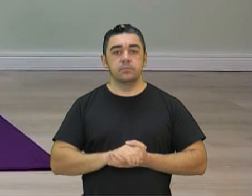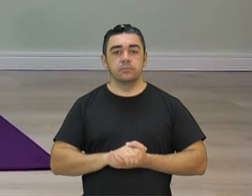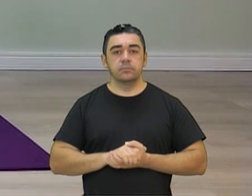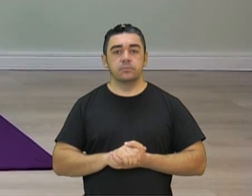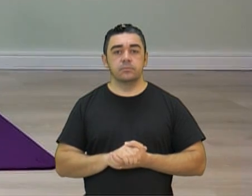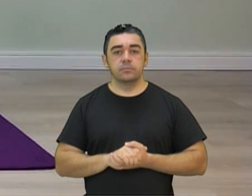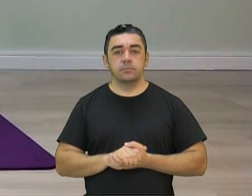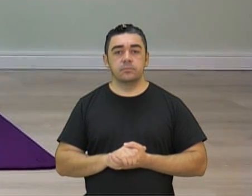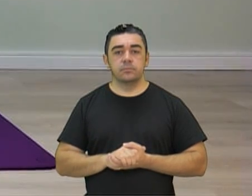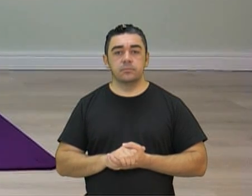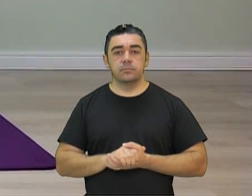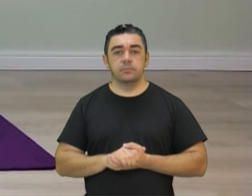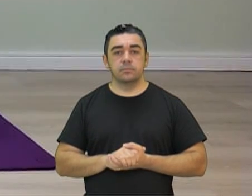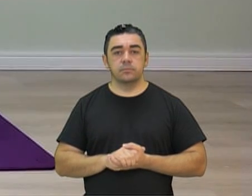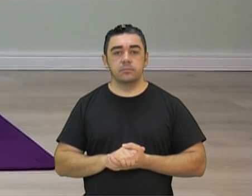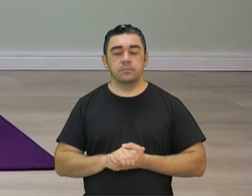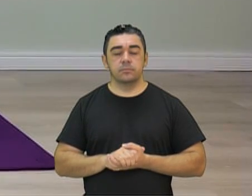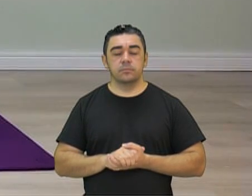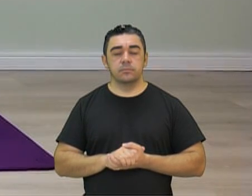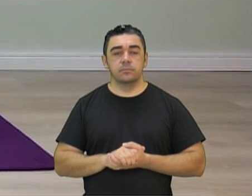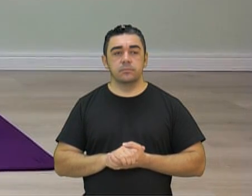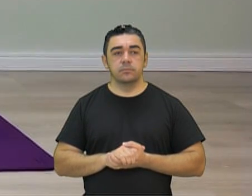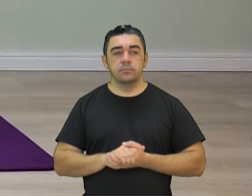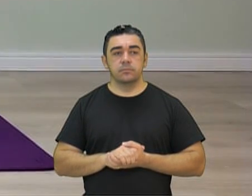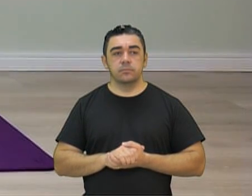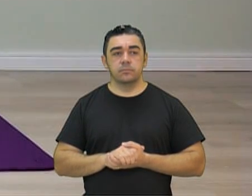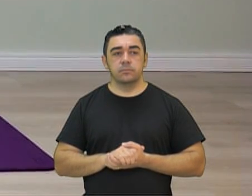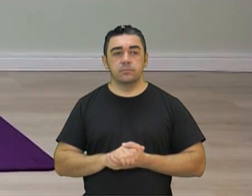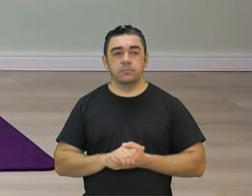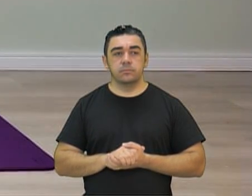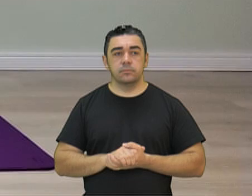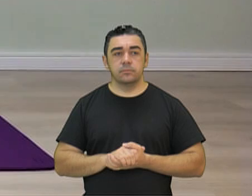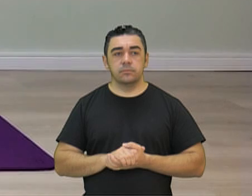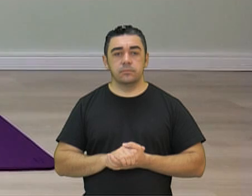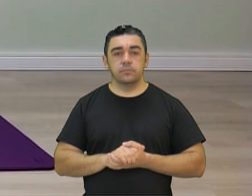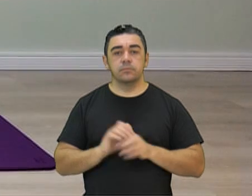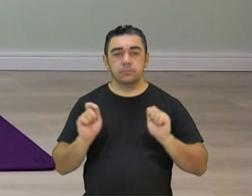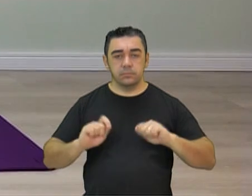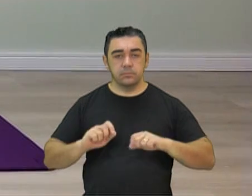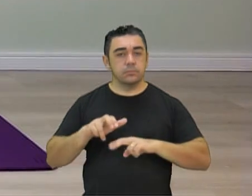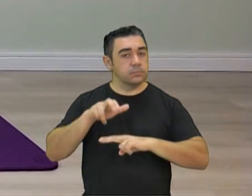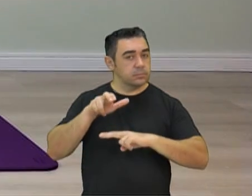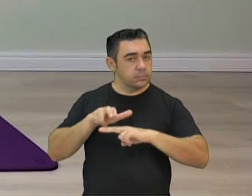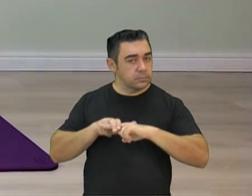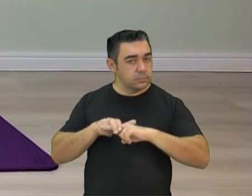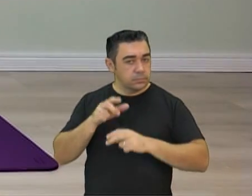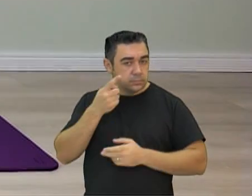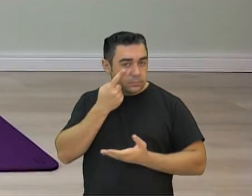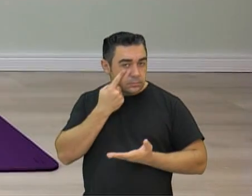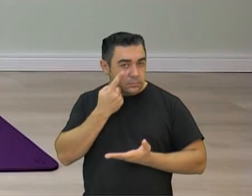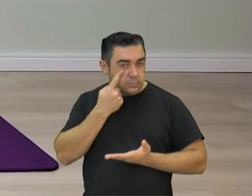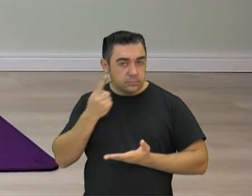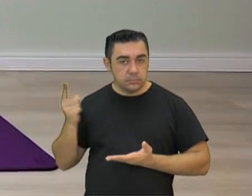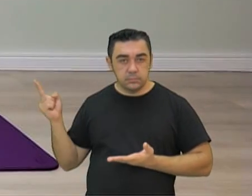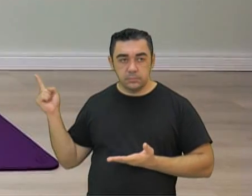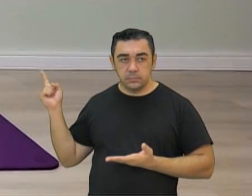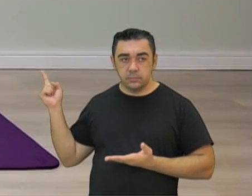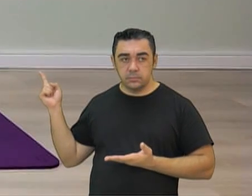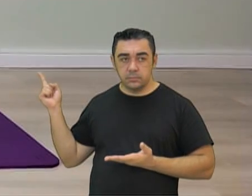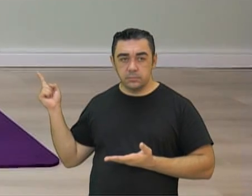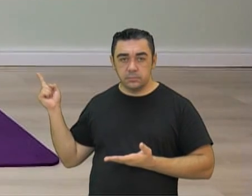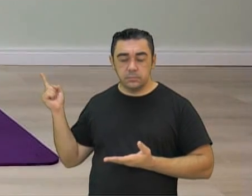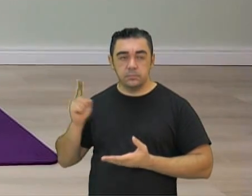1. Volta. E já senta, ó. Colocando suas pernas lá